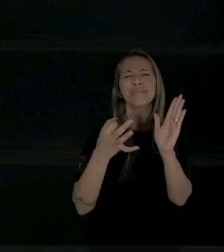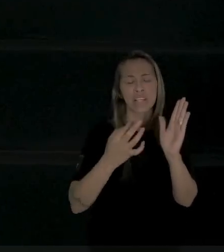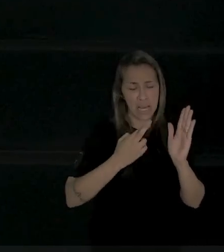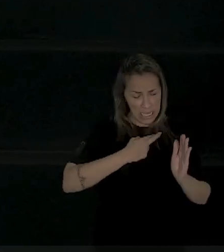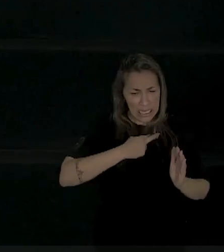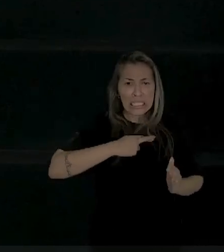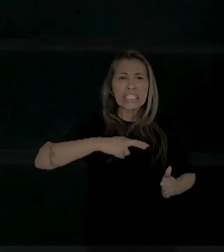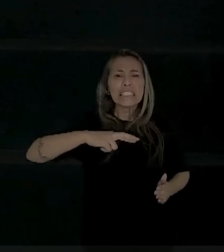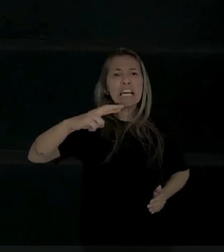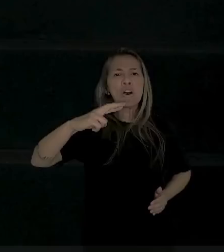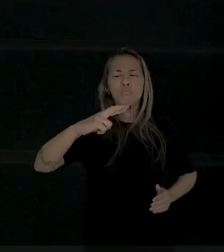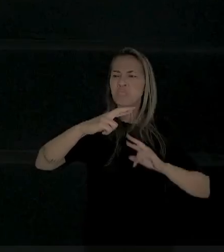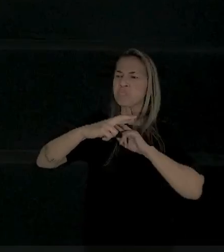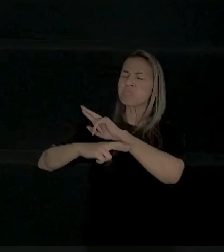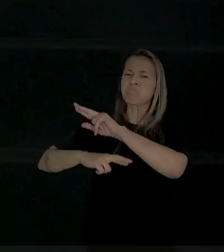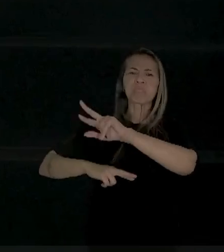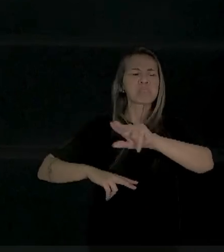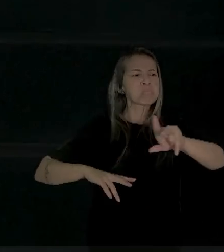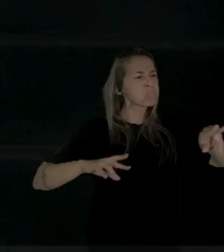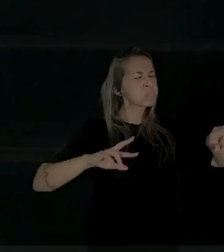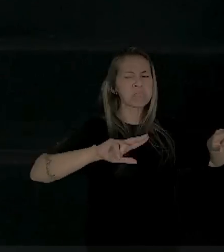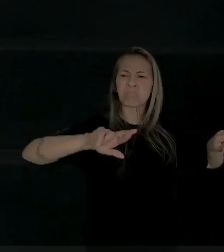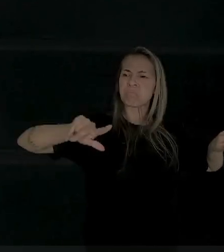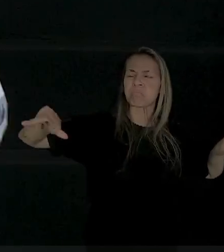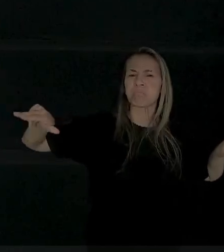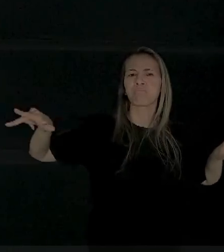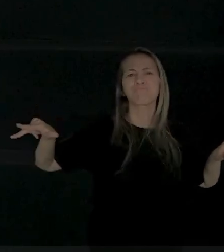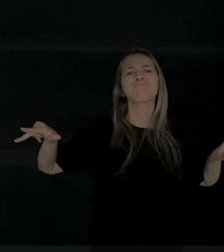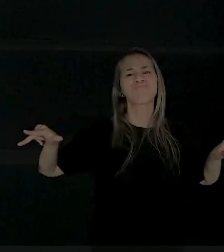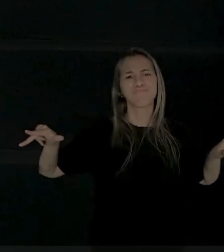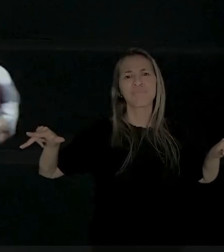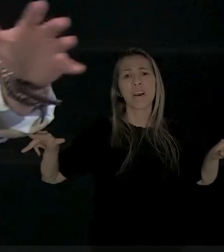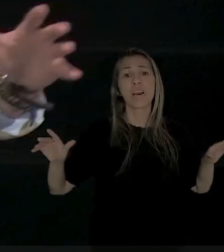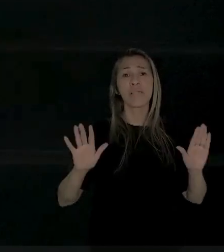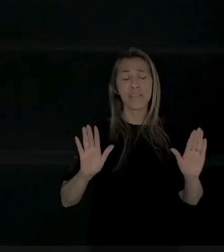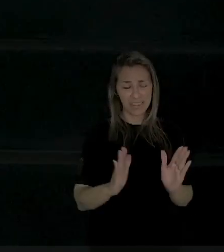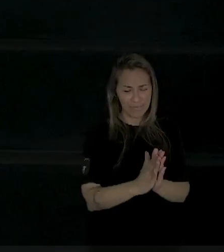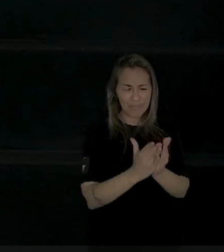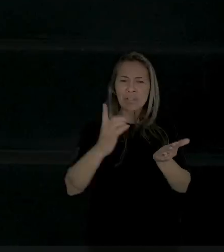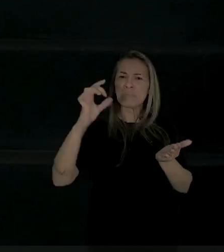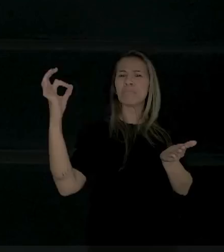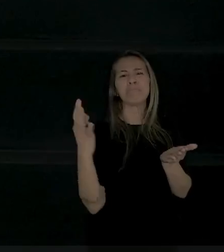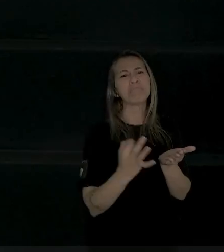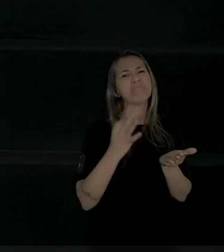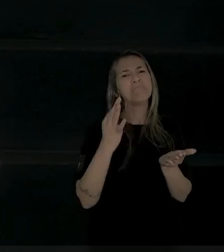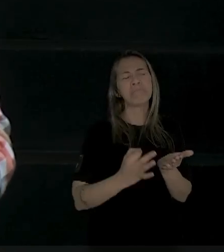A Bíblia faz questão de mostrar que Deus não tem problema quando a gente é apenas um homem,